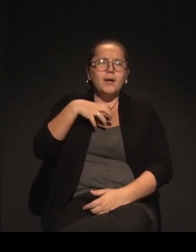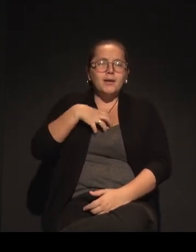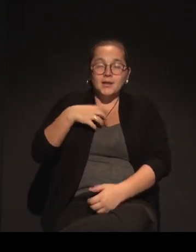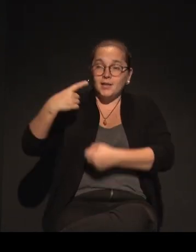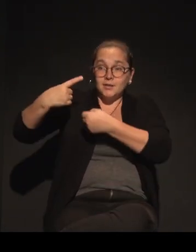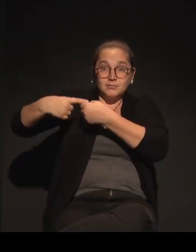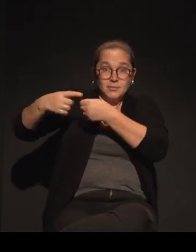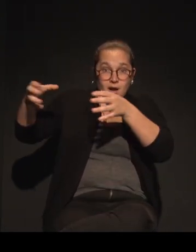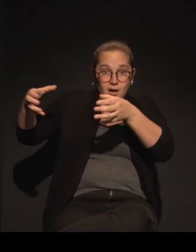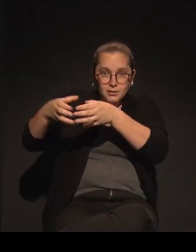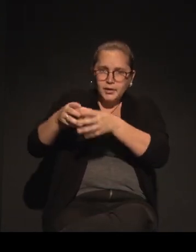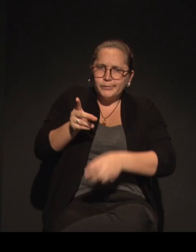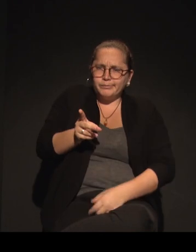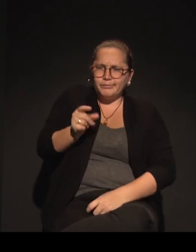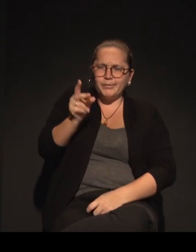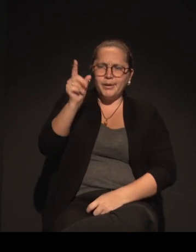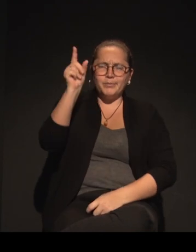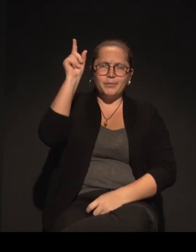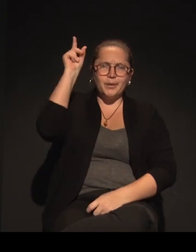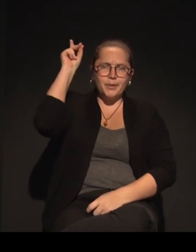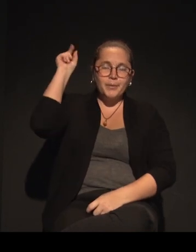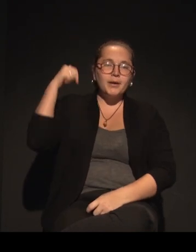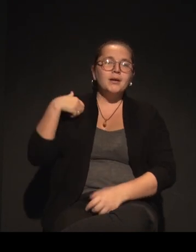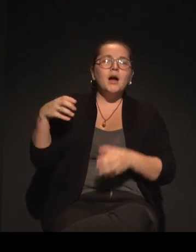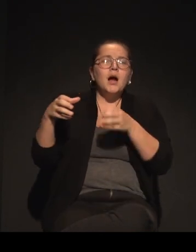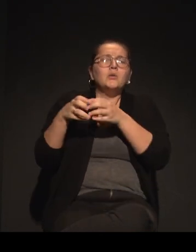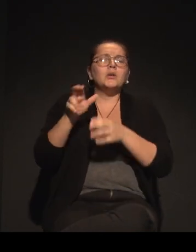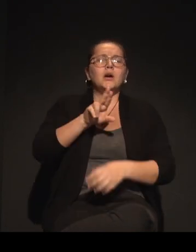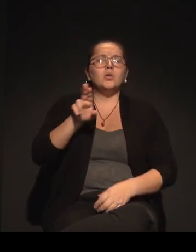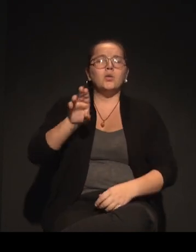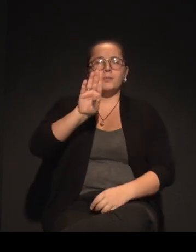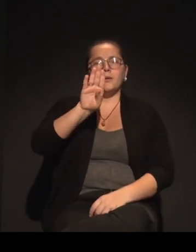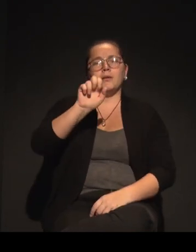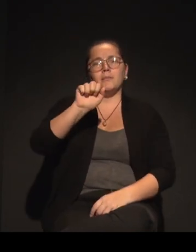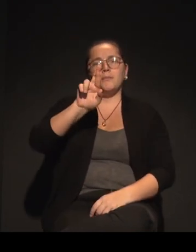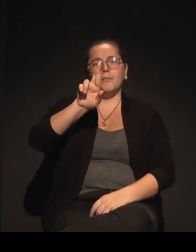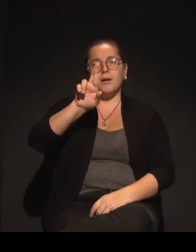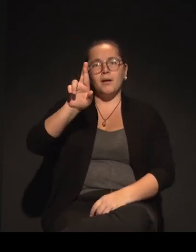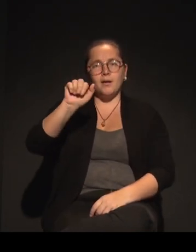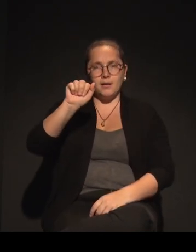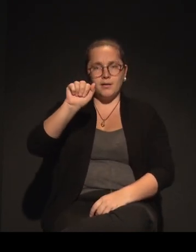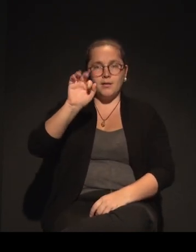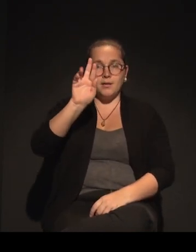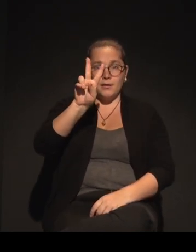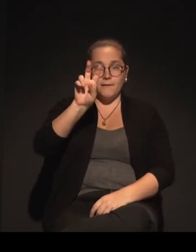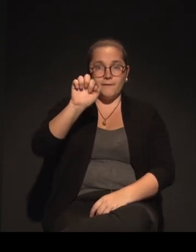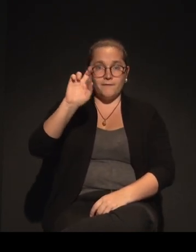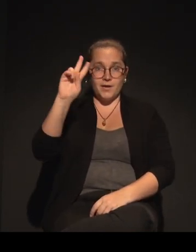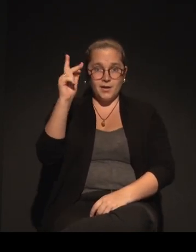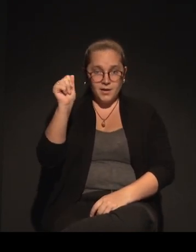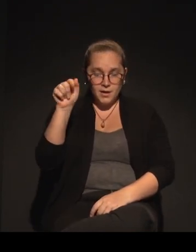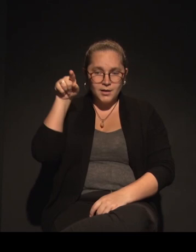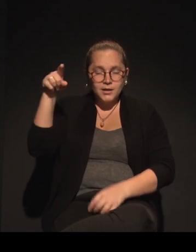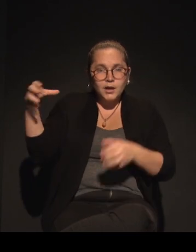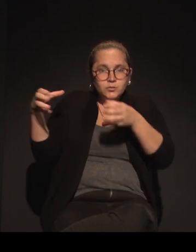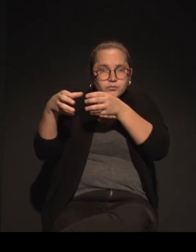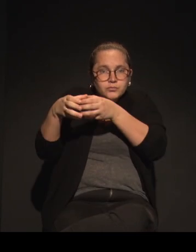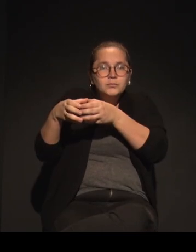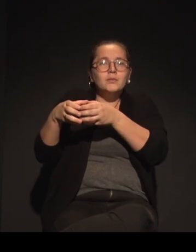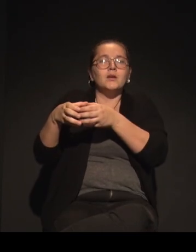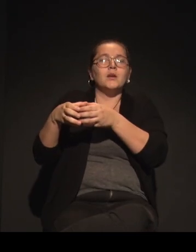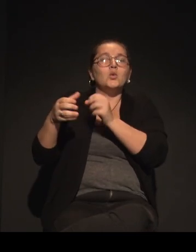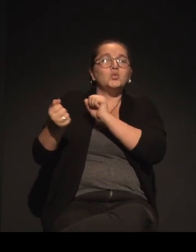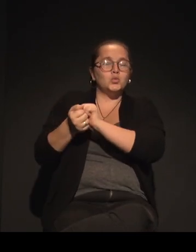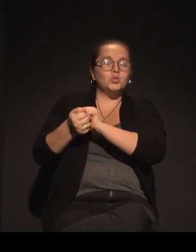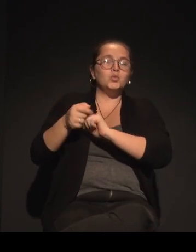antiga do povo pataxó que é aldeia barra velha eu resido na aldeia é mais é